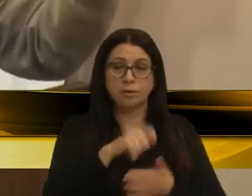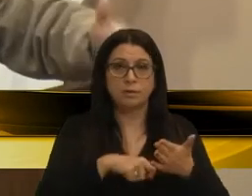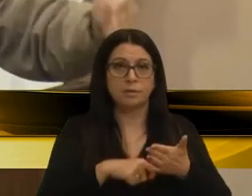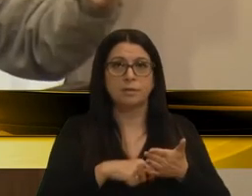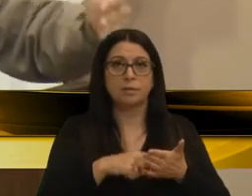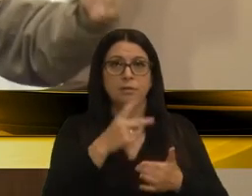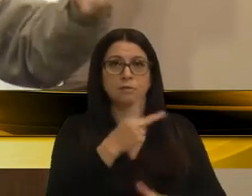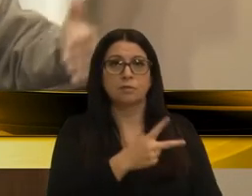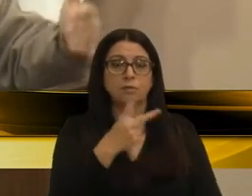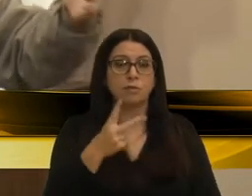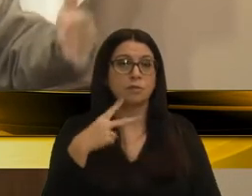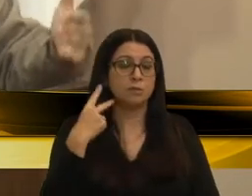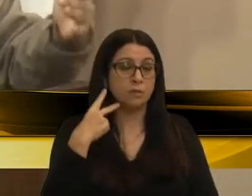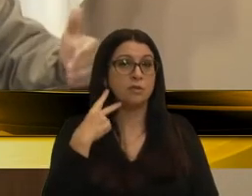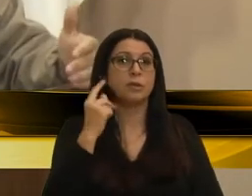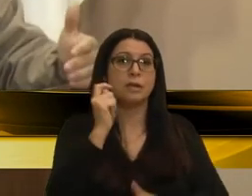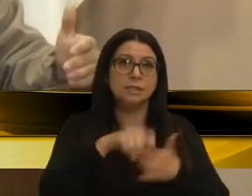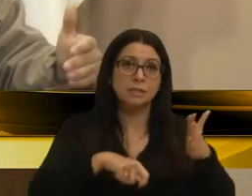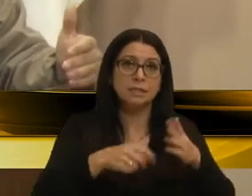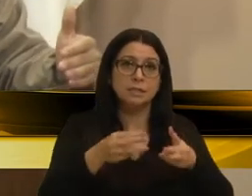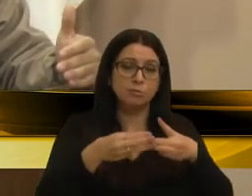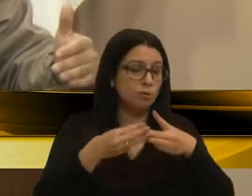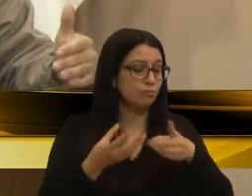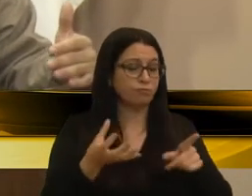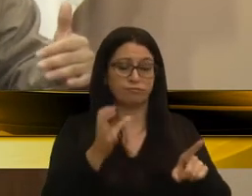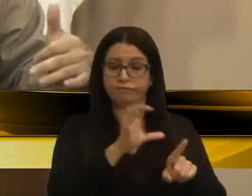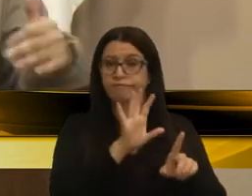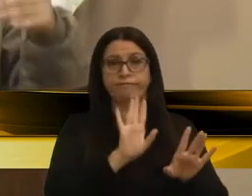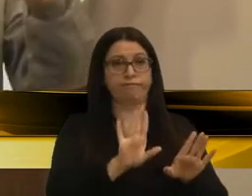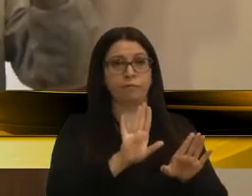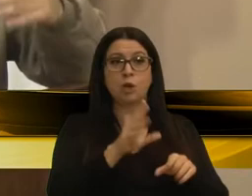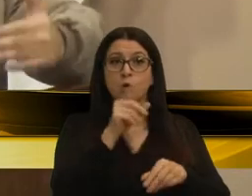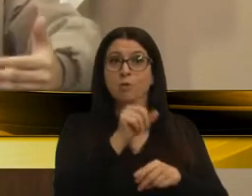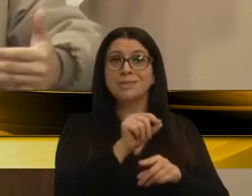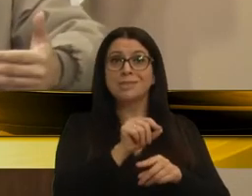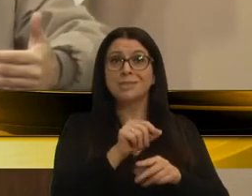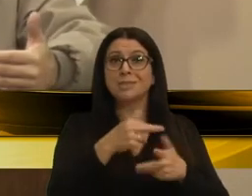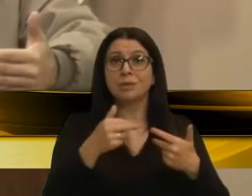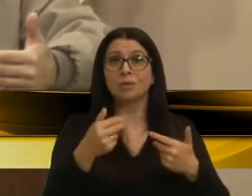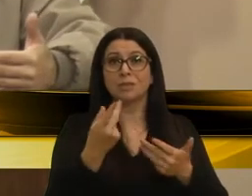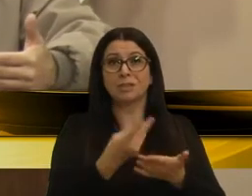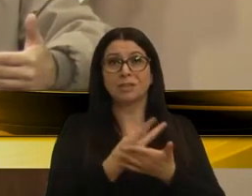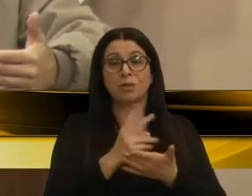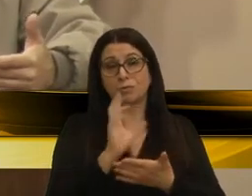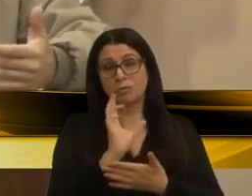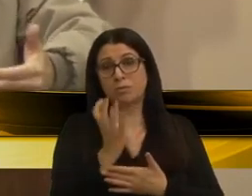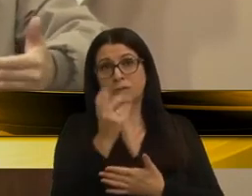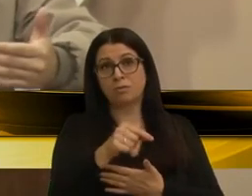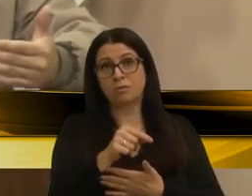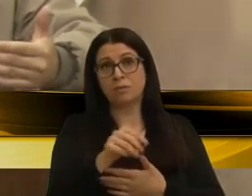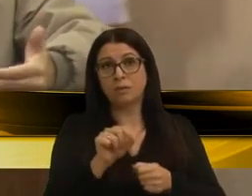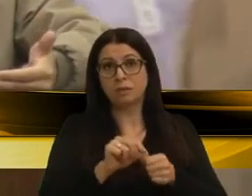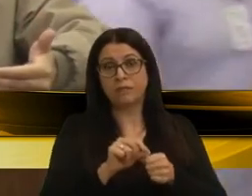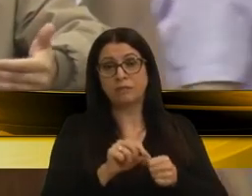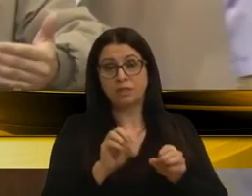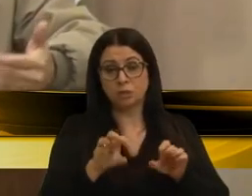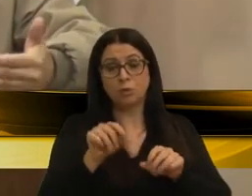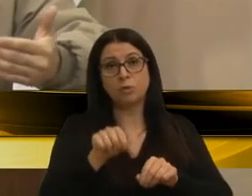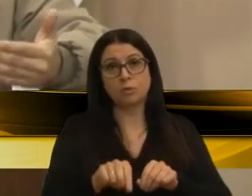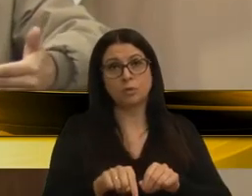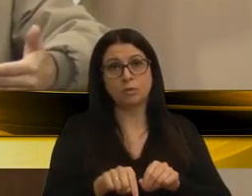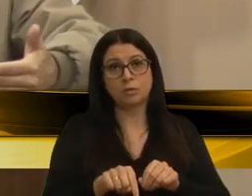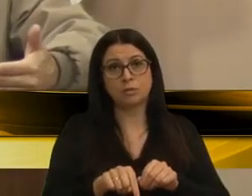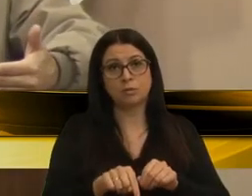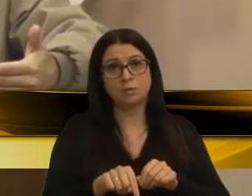que os 22 vereadores assinem essa moção de repúdio contra essa atrocidade que está sendo feita na educação